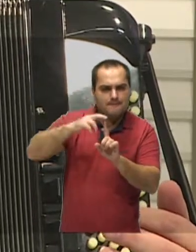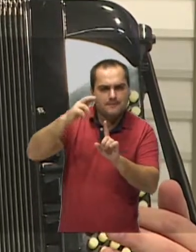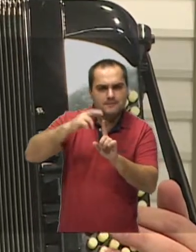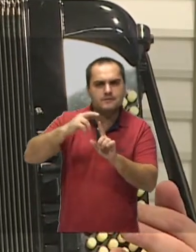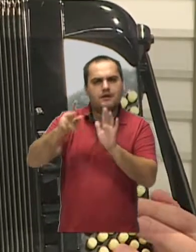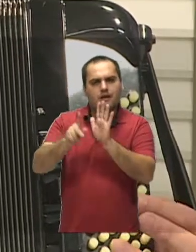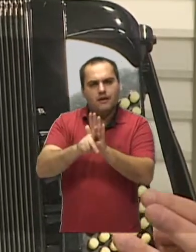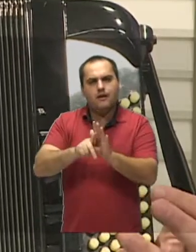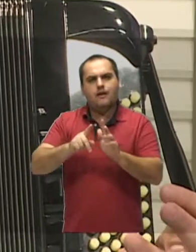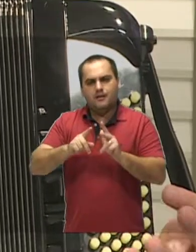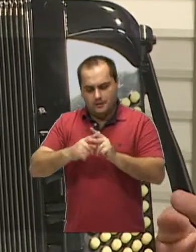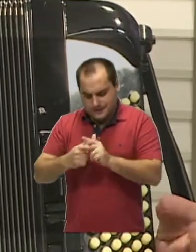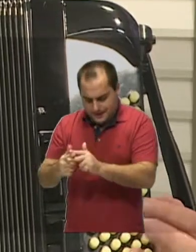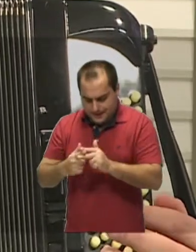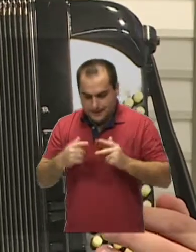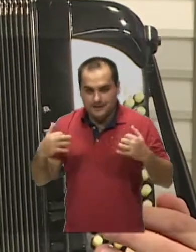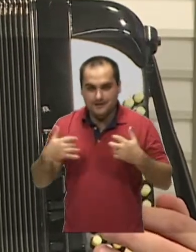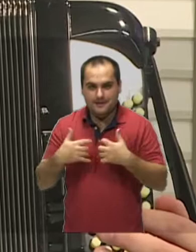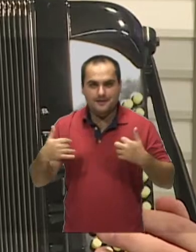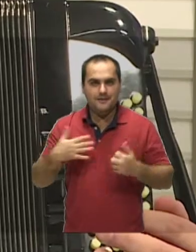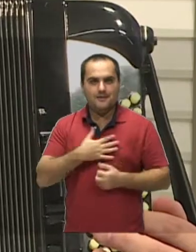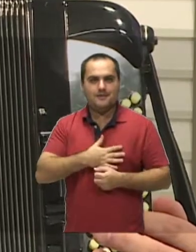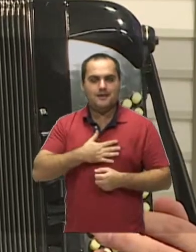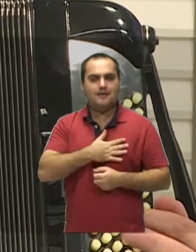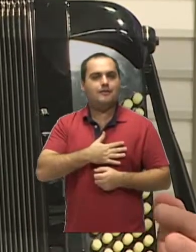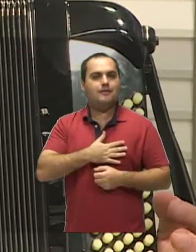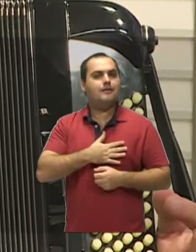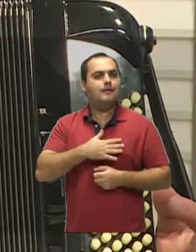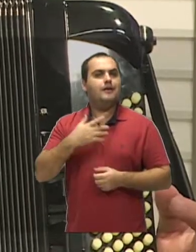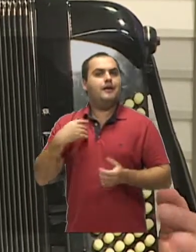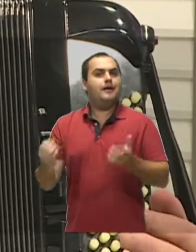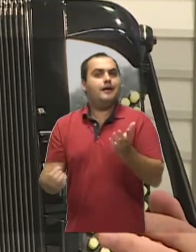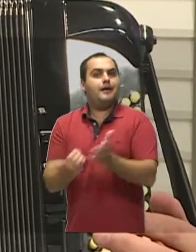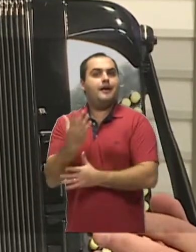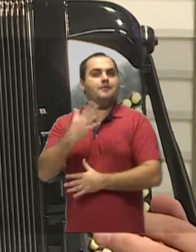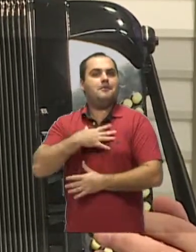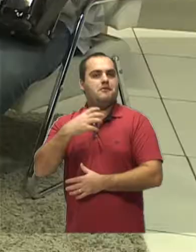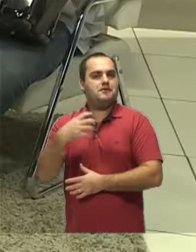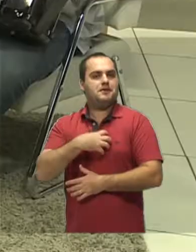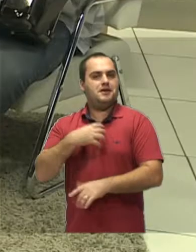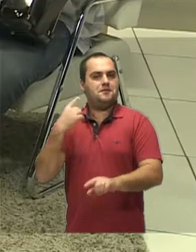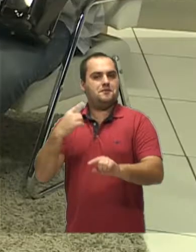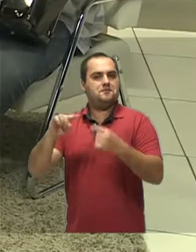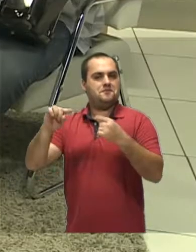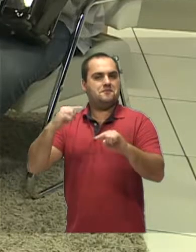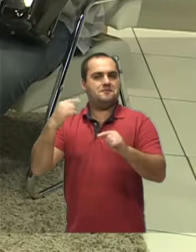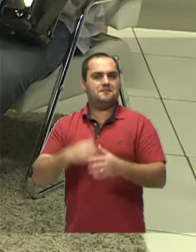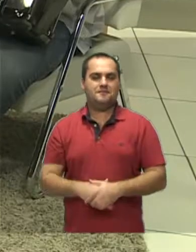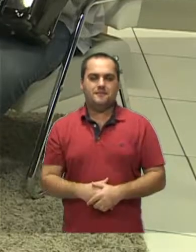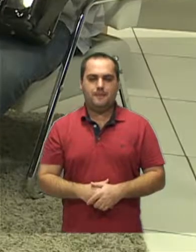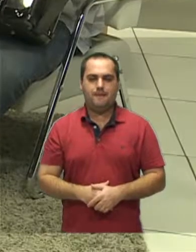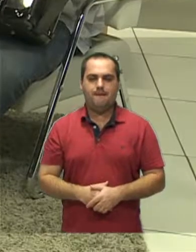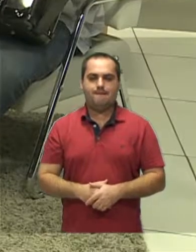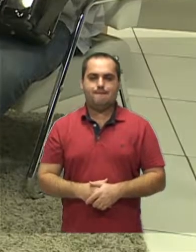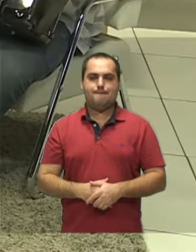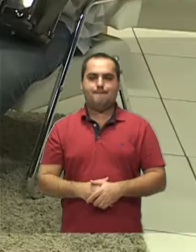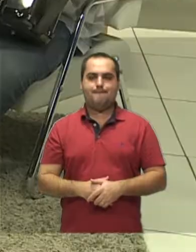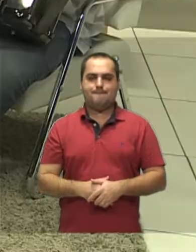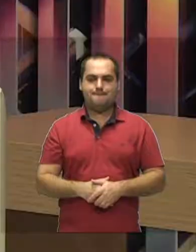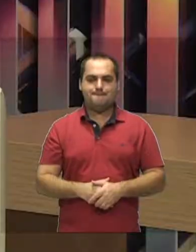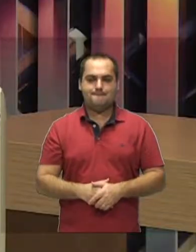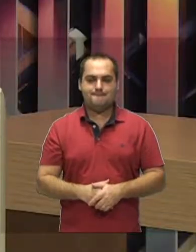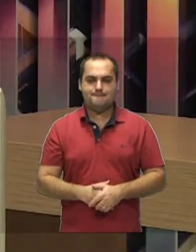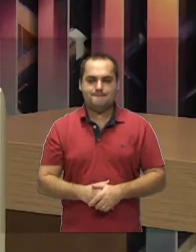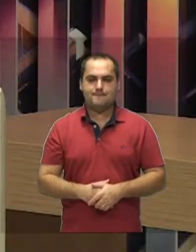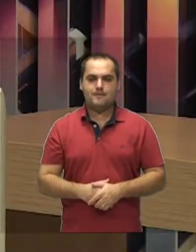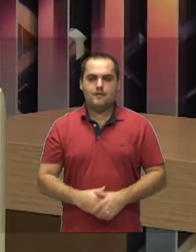instrumento que eu mais gostava, e daí fui também criando o meu próprio jeito de tocar, né? Depois,